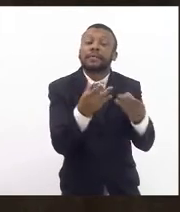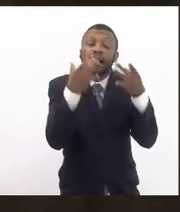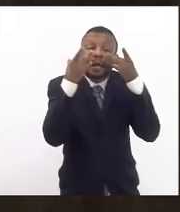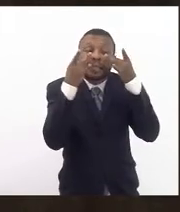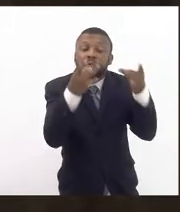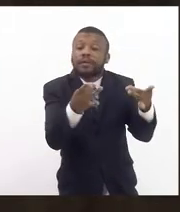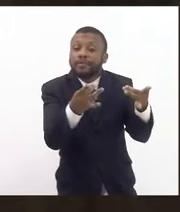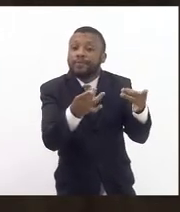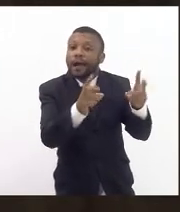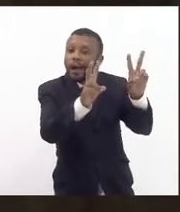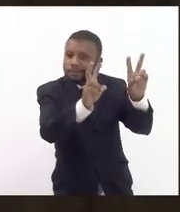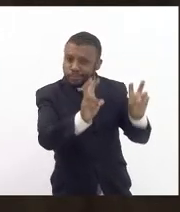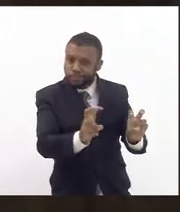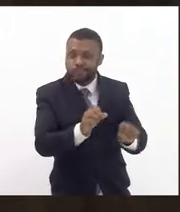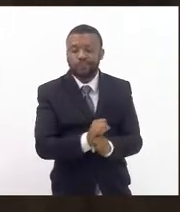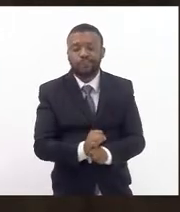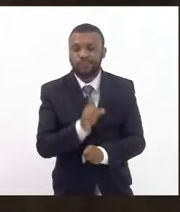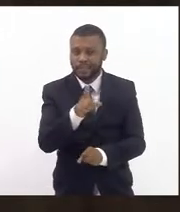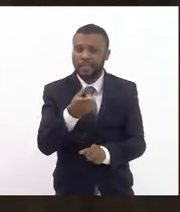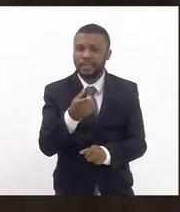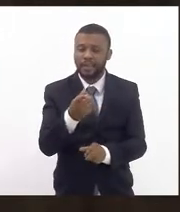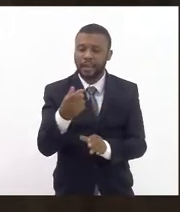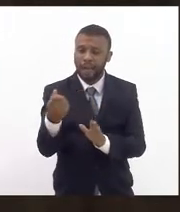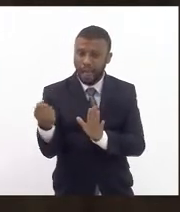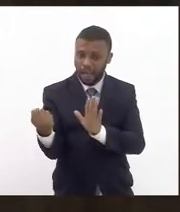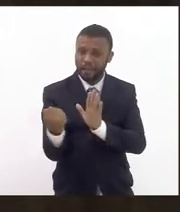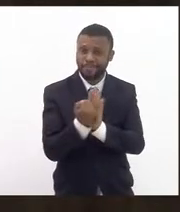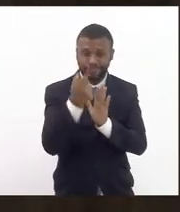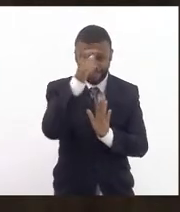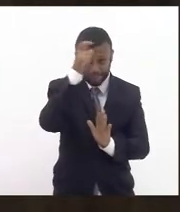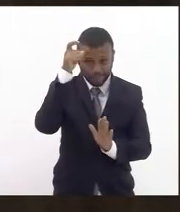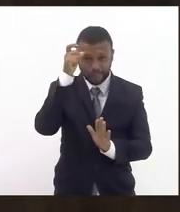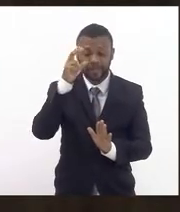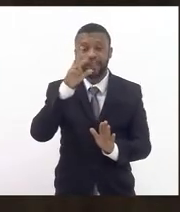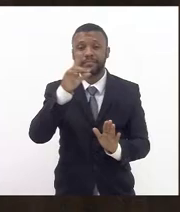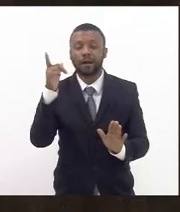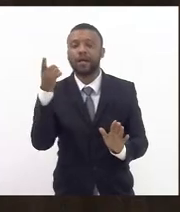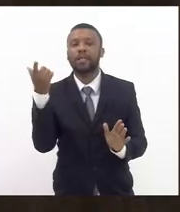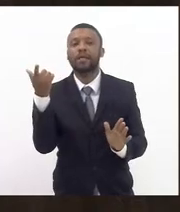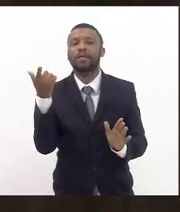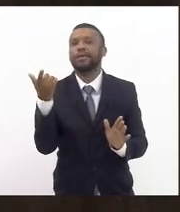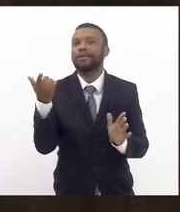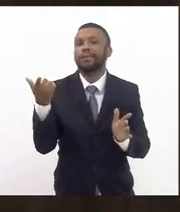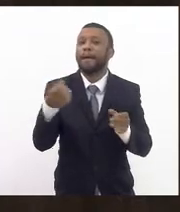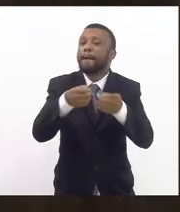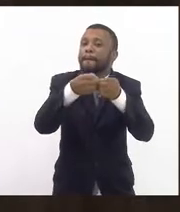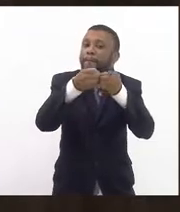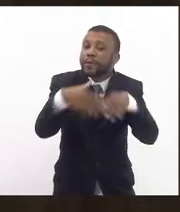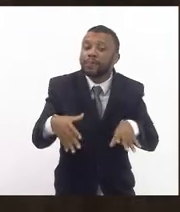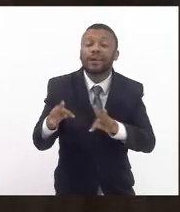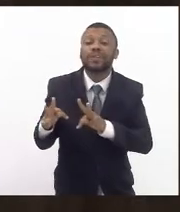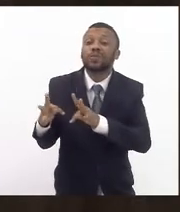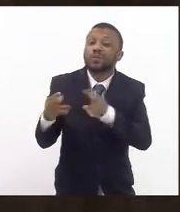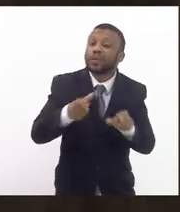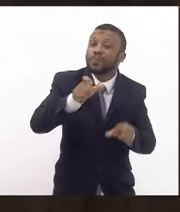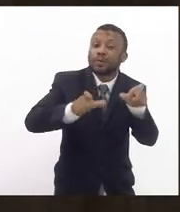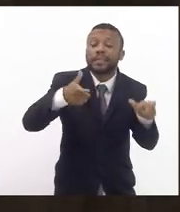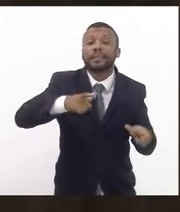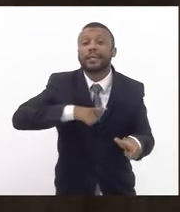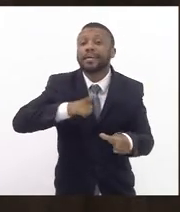essas questões, o rol taxativo vai matar todas as pessoas que tiverem doenças crônicas graves, seja